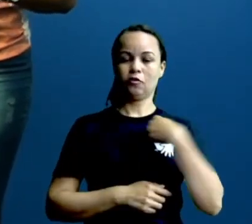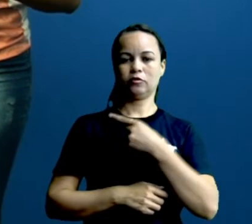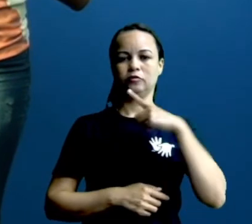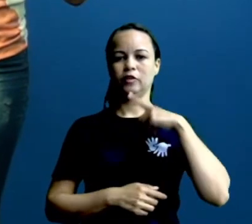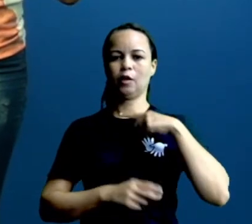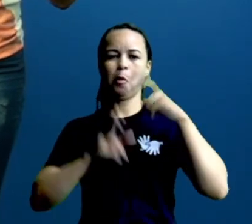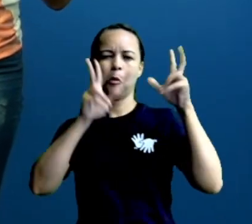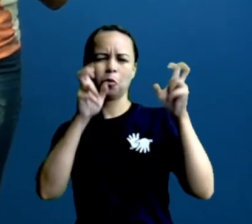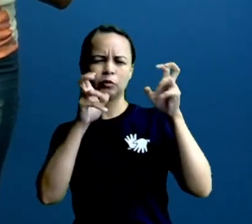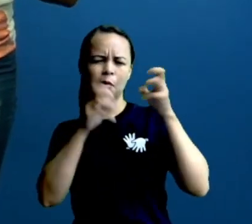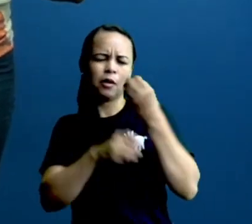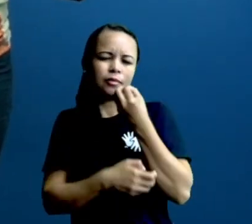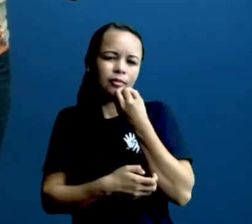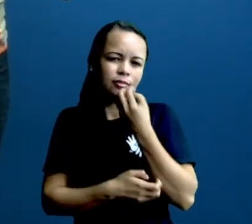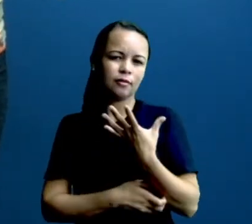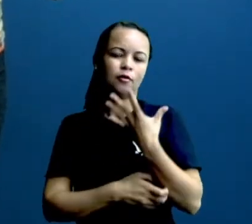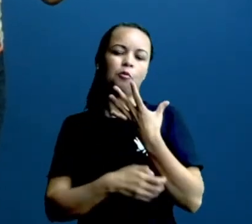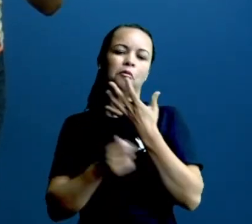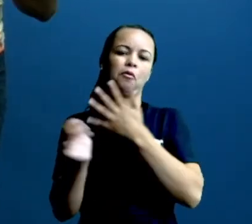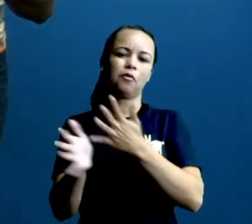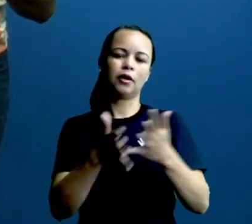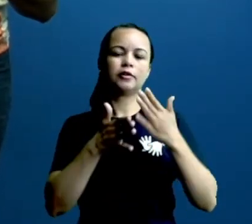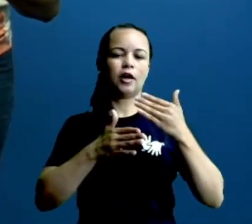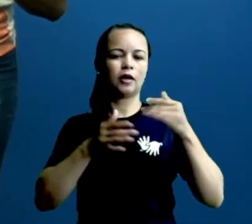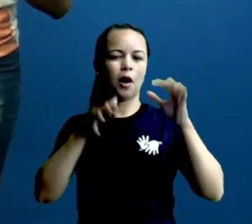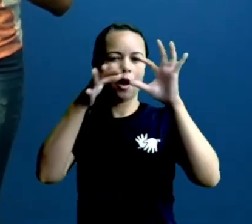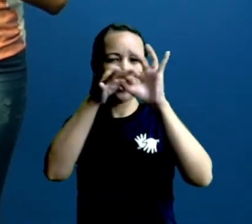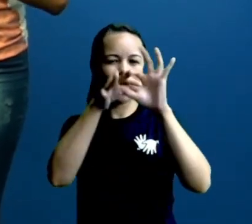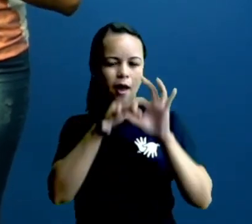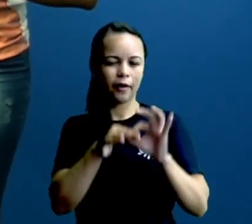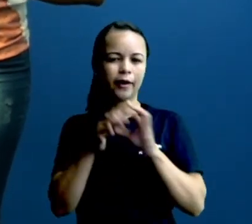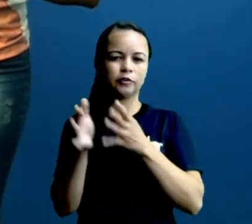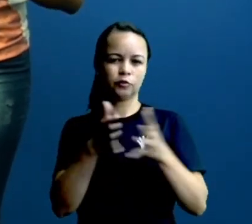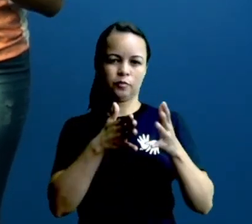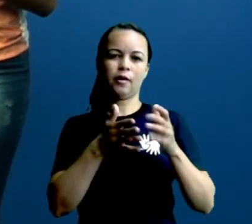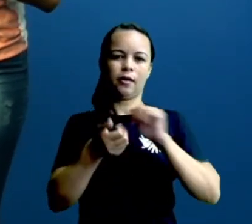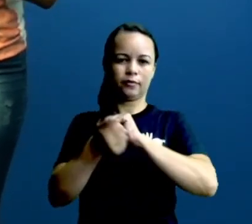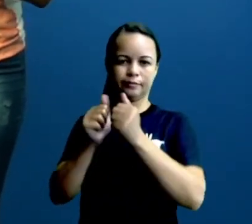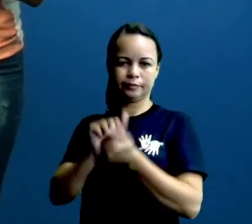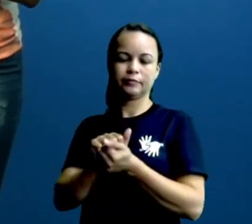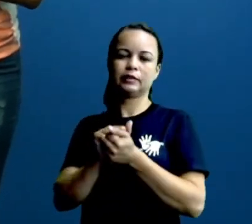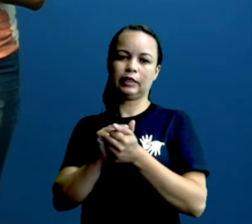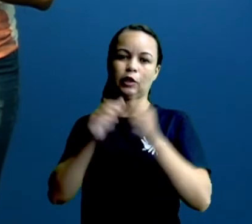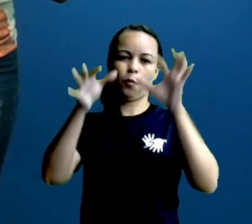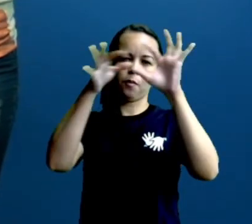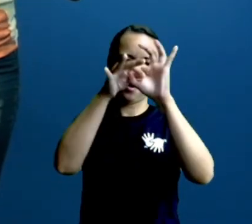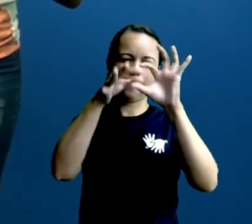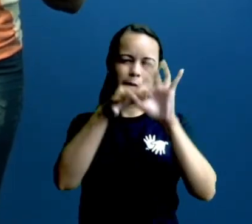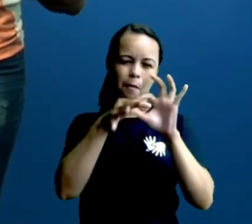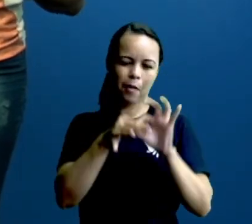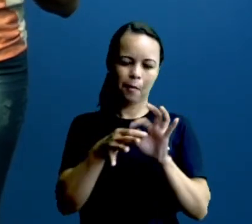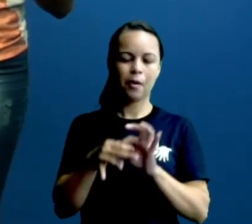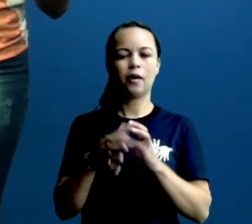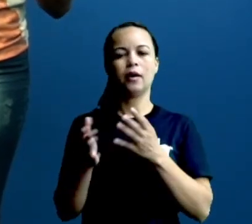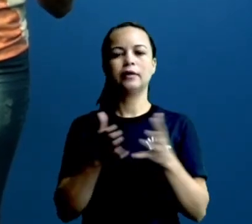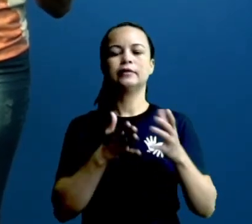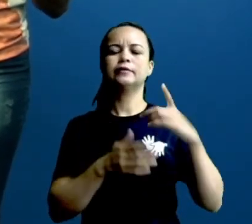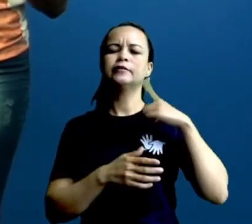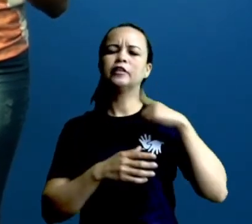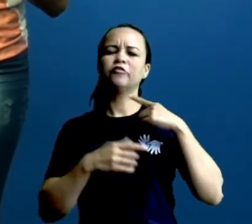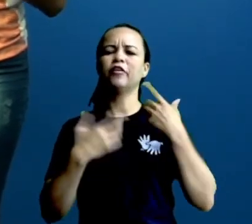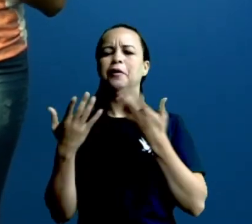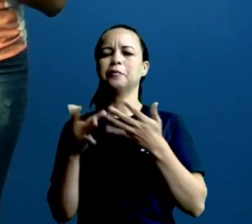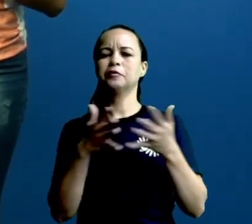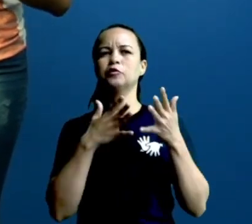tão bom, que está sempre ligando porque tivemos paragrafação, lembra? Então, um está ligando ao outro. Já tivemos os